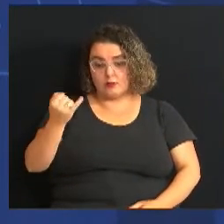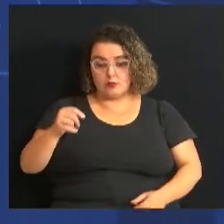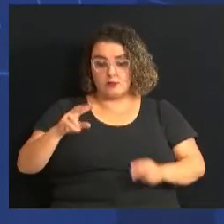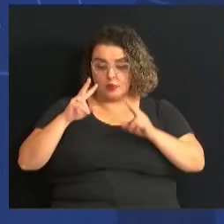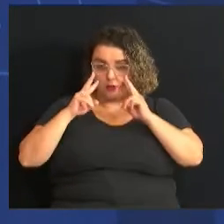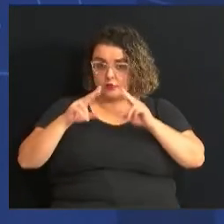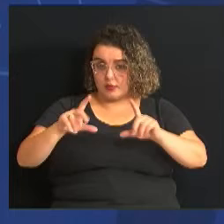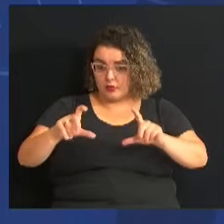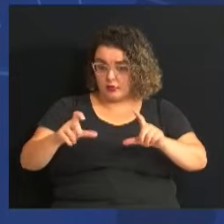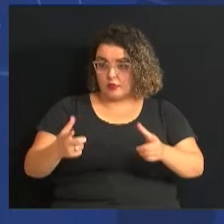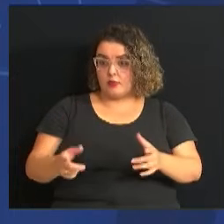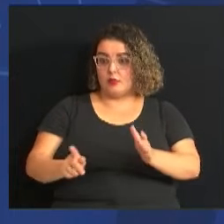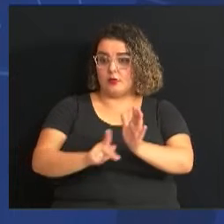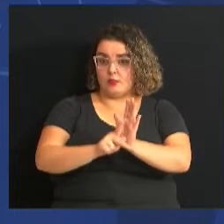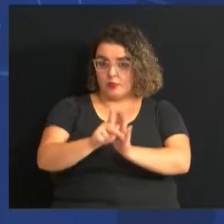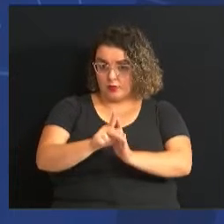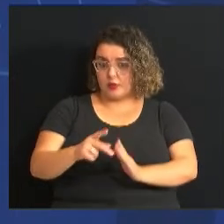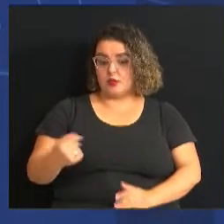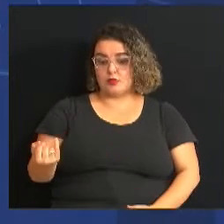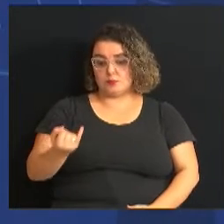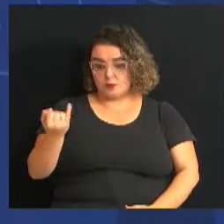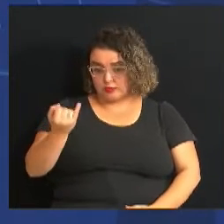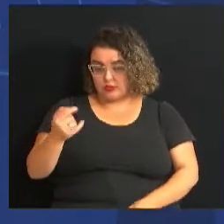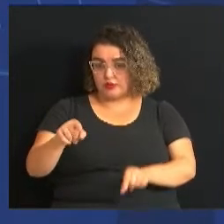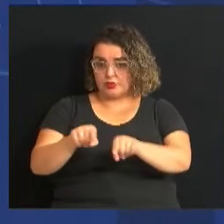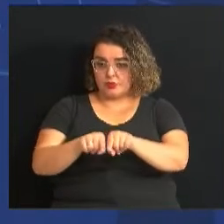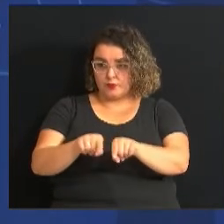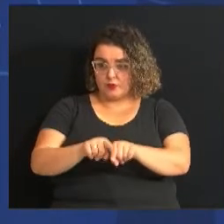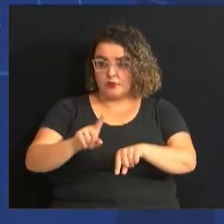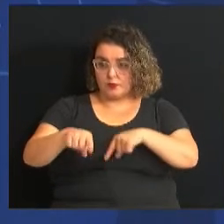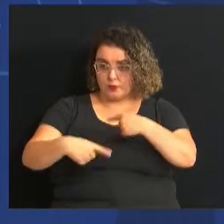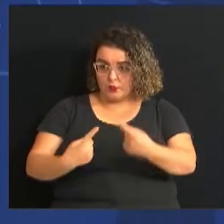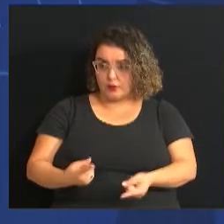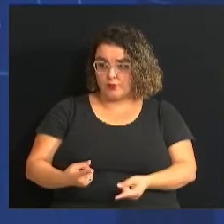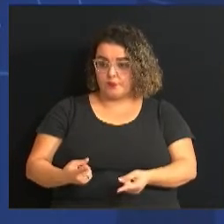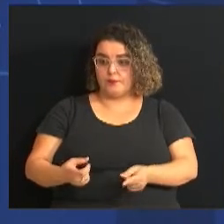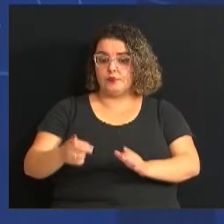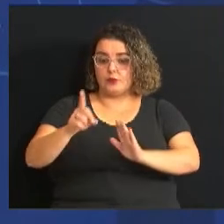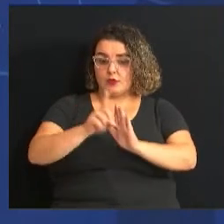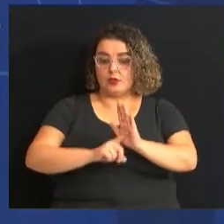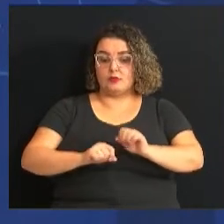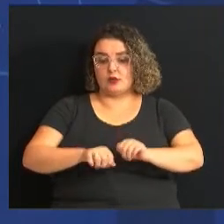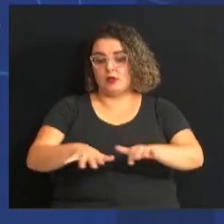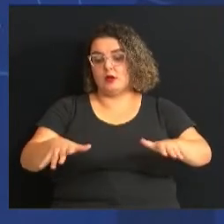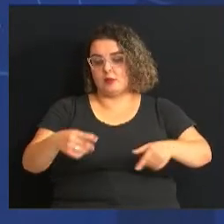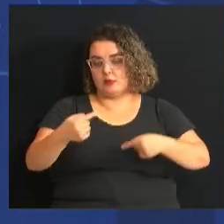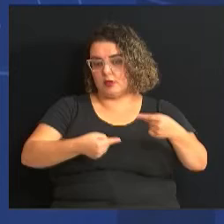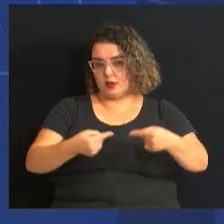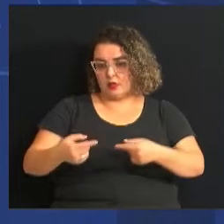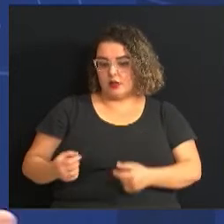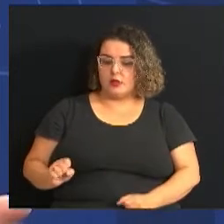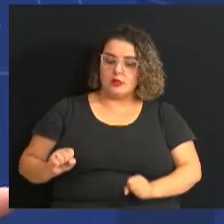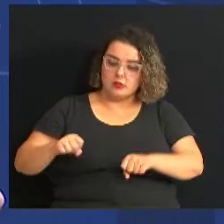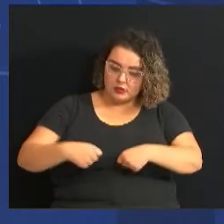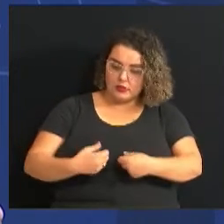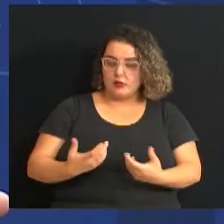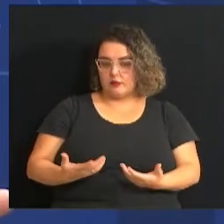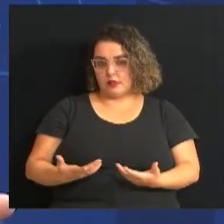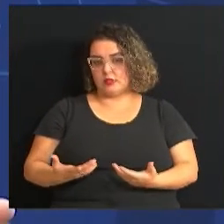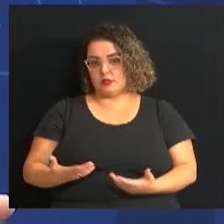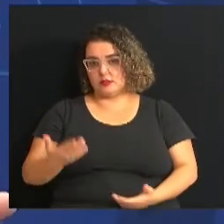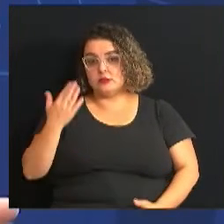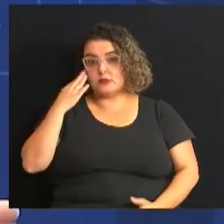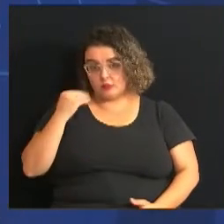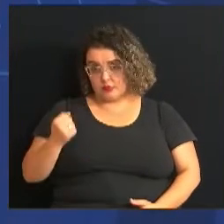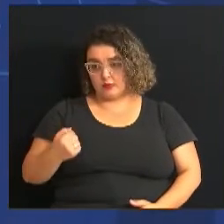que foi aprovado, muito importante também. O outro foi o direito à ampla defesa. A gente sabe, na vida, nós temos